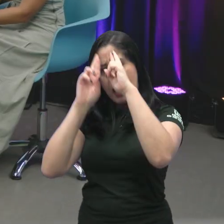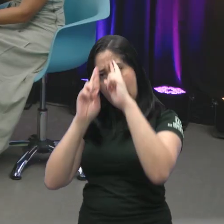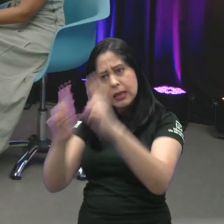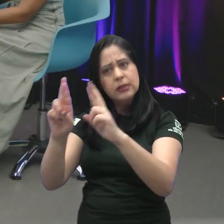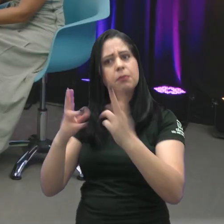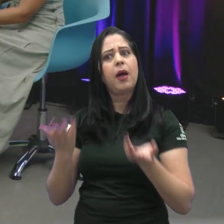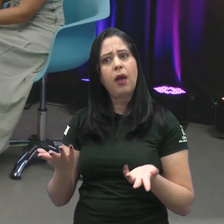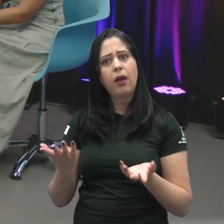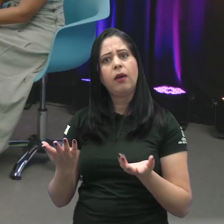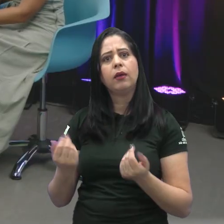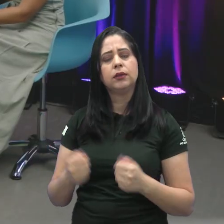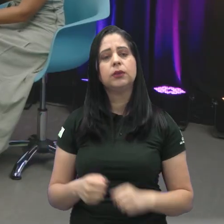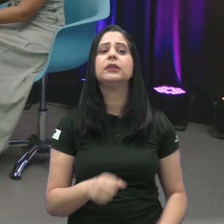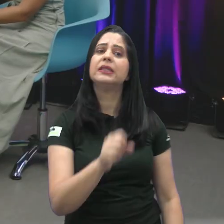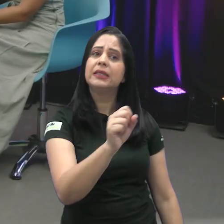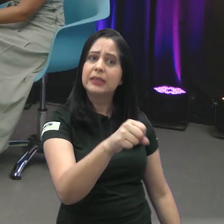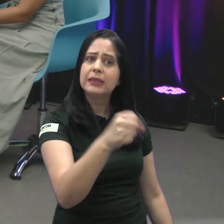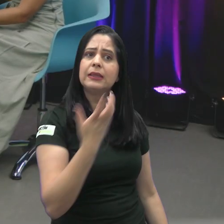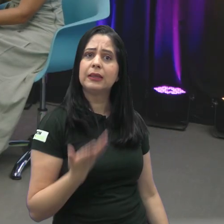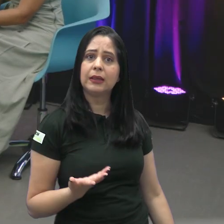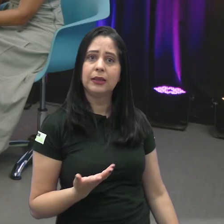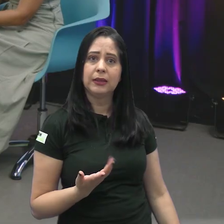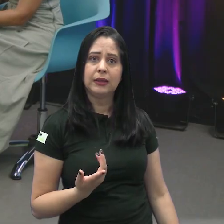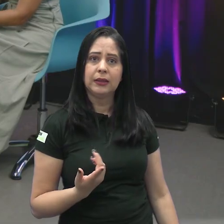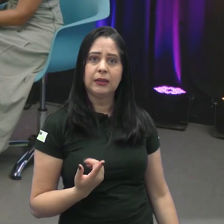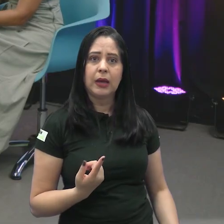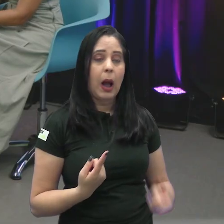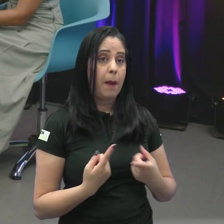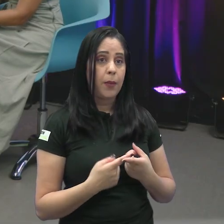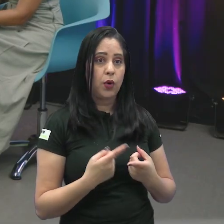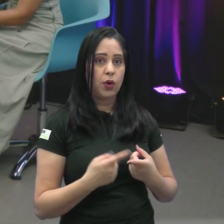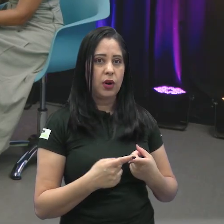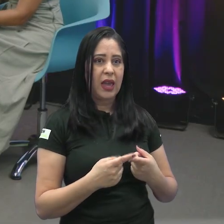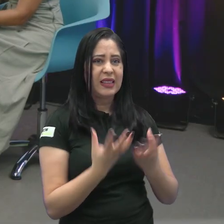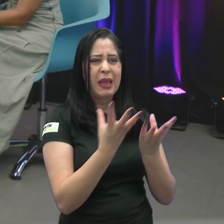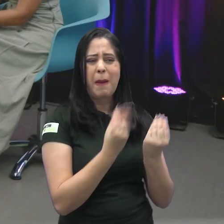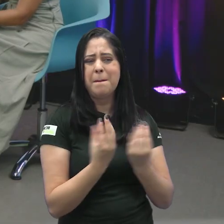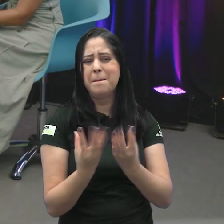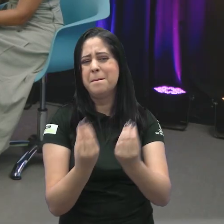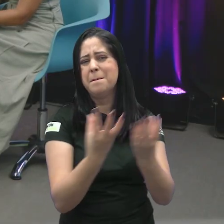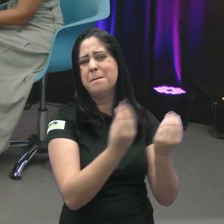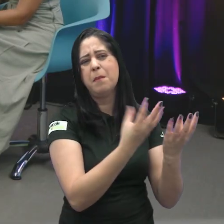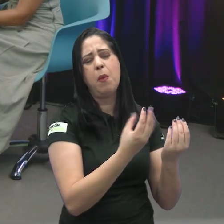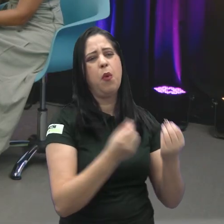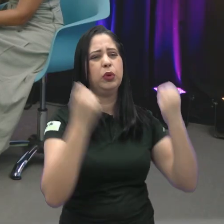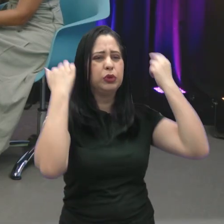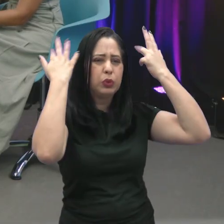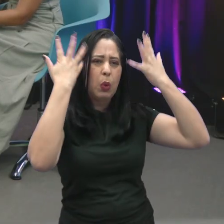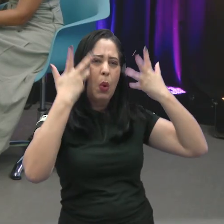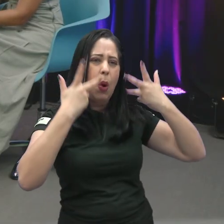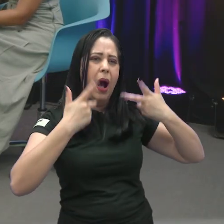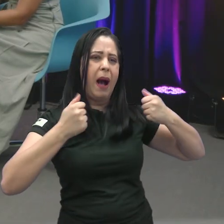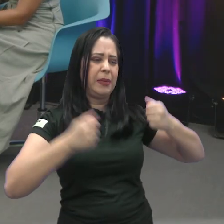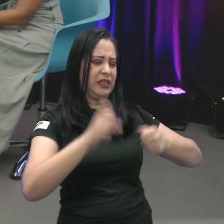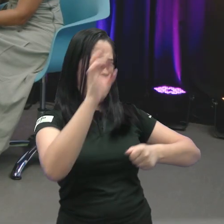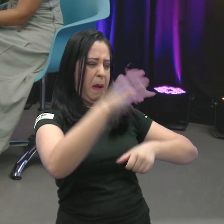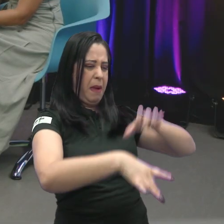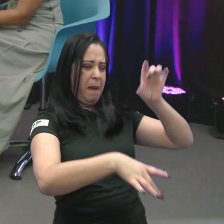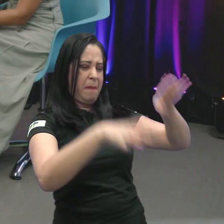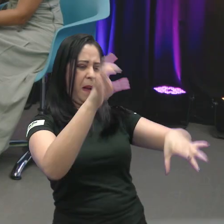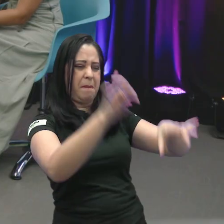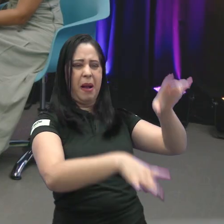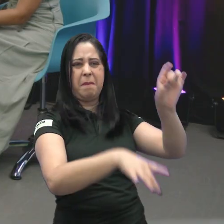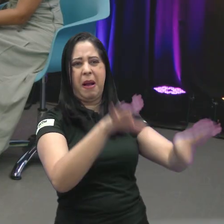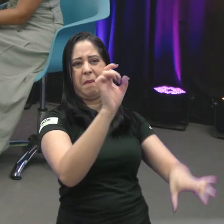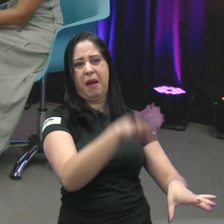né, com o bichinho. Exatamente. É sobre o cuidar, né? Porque são muitos, né, animais abandonados, são mais de 50 milhões de animais abandonados